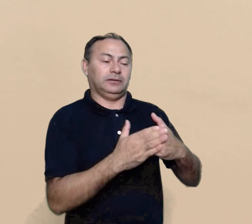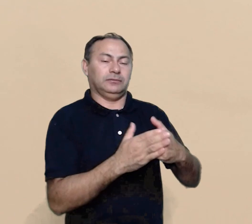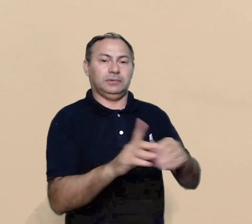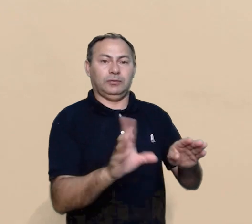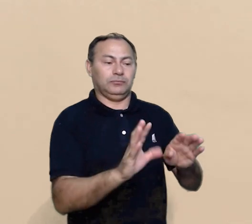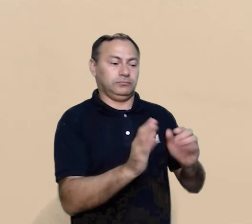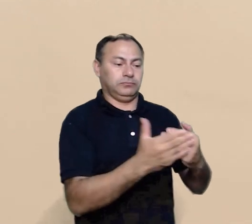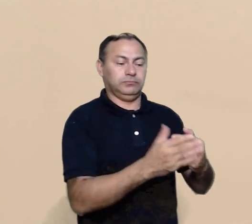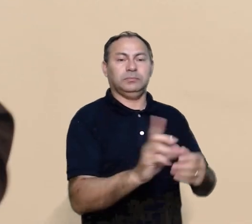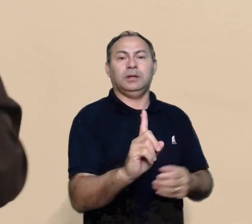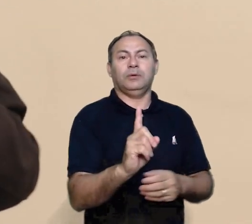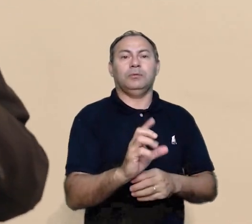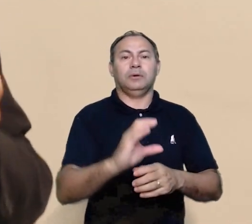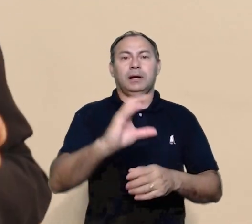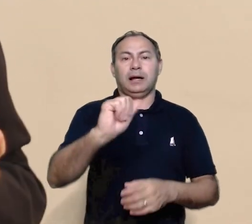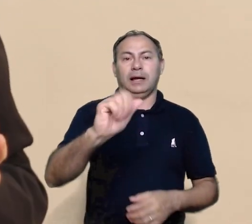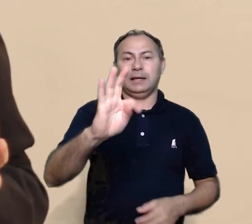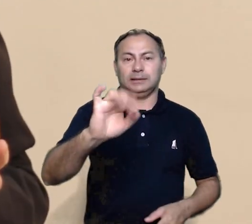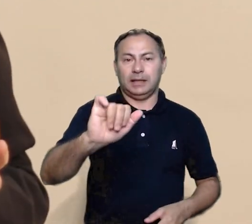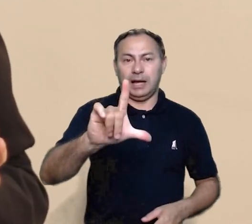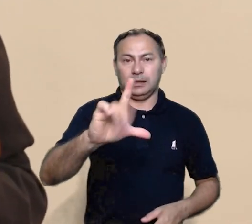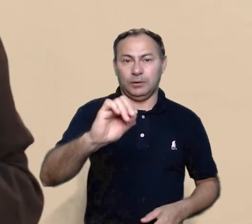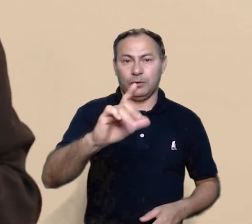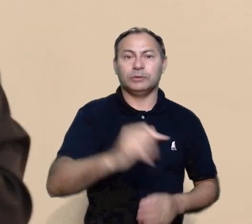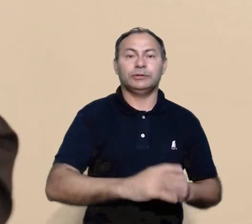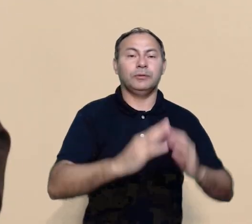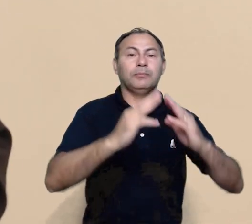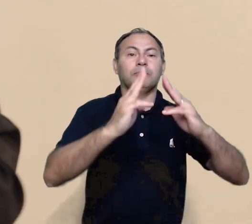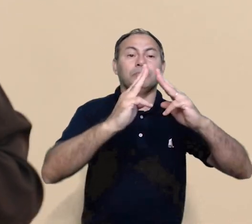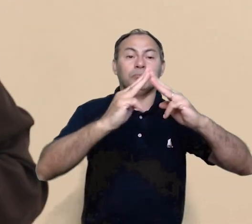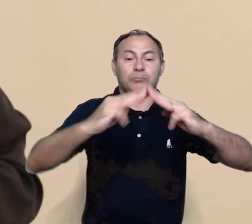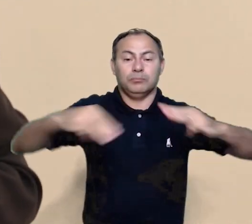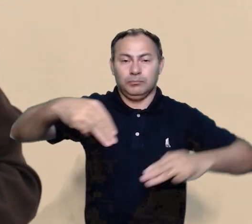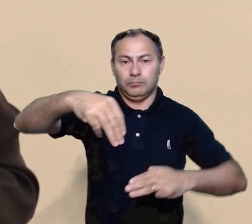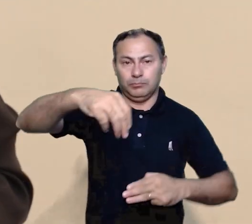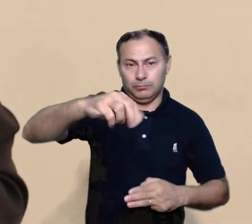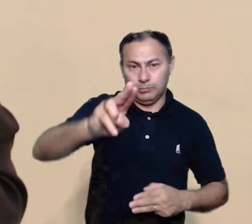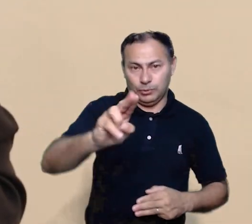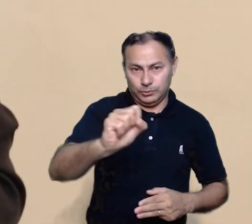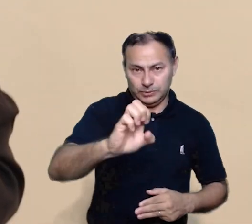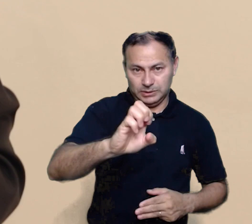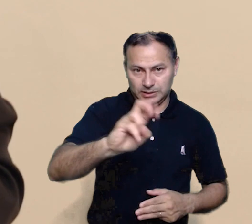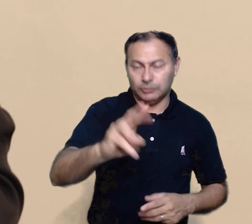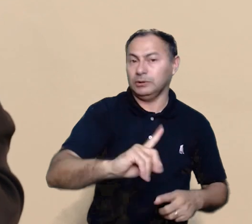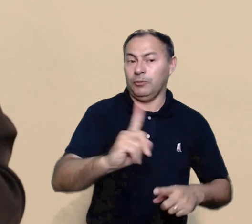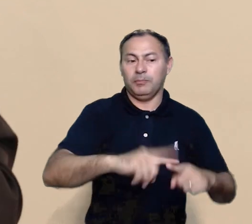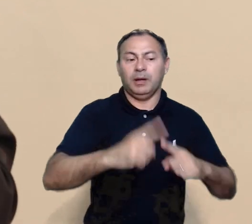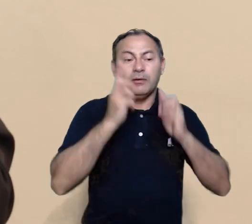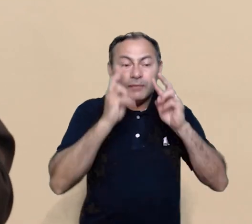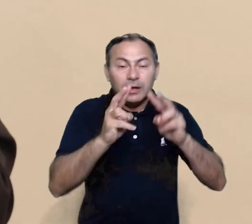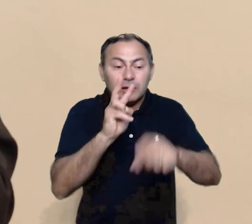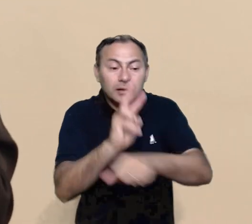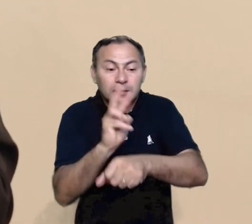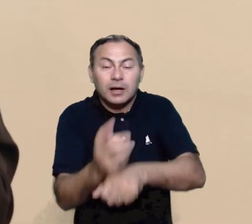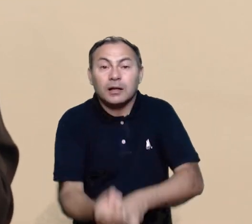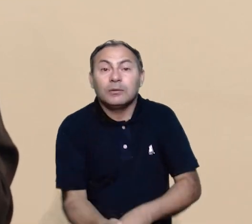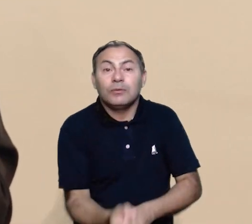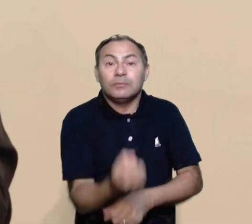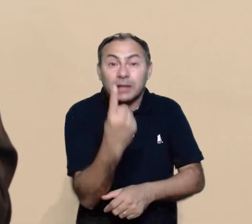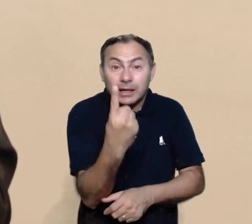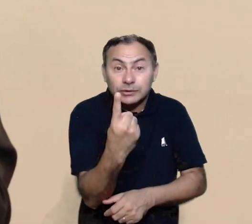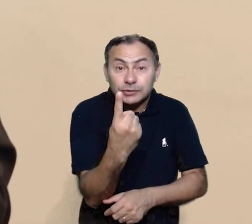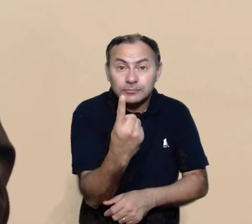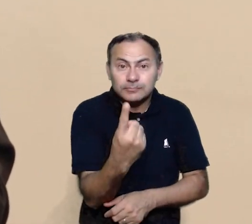fechada a vácuo não é um catálogo de Museu e não é olhar para trás mas é conservar aquela